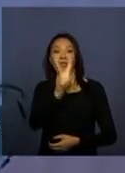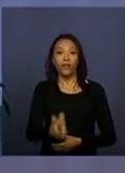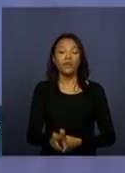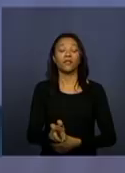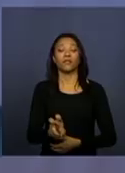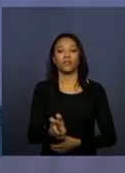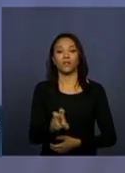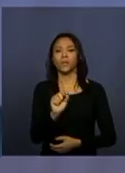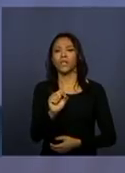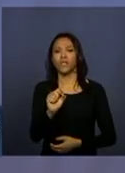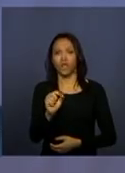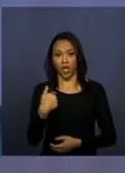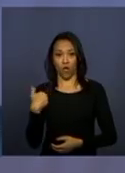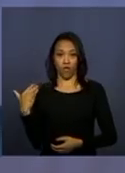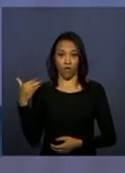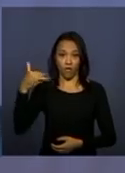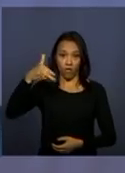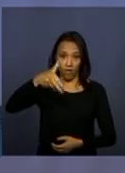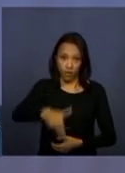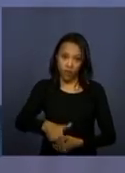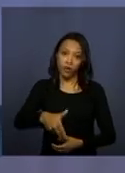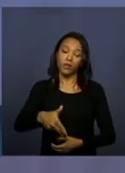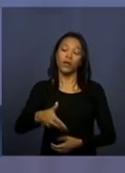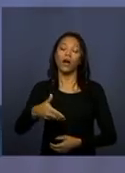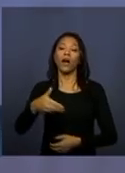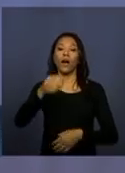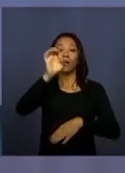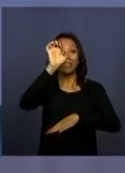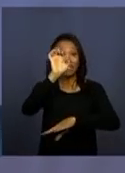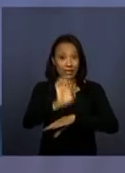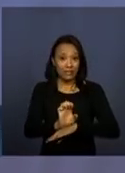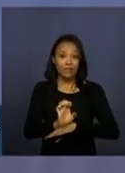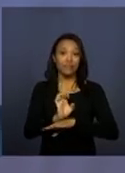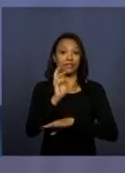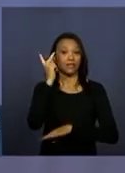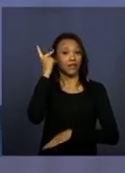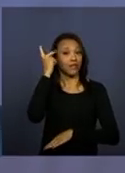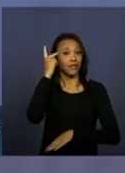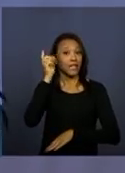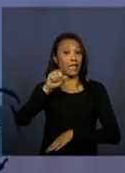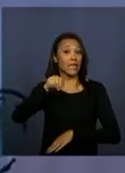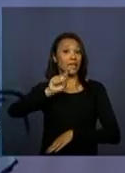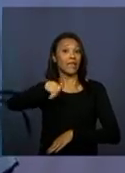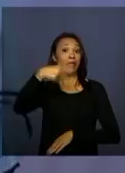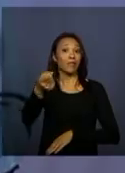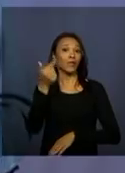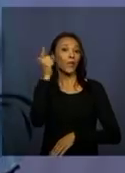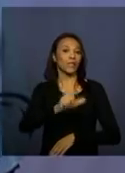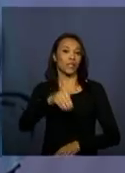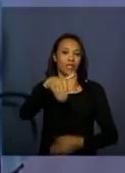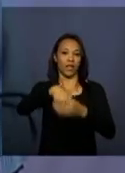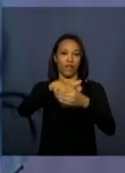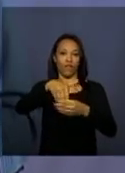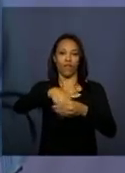que eu venho ao estado de São Paulo depois de reeleita